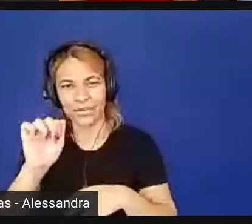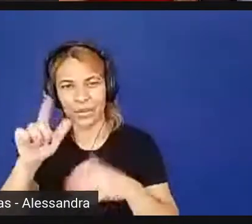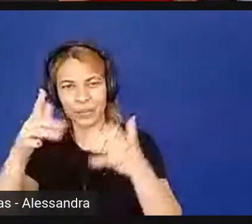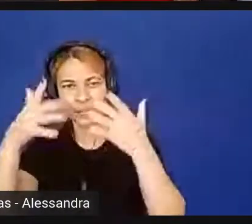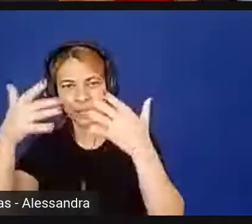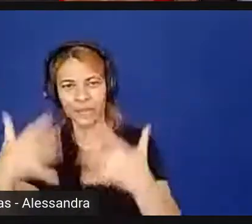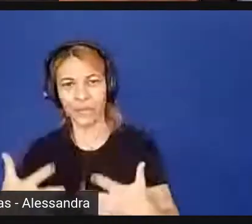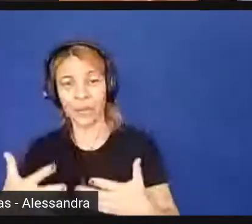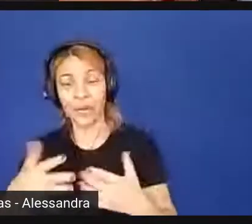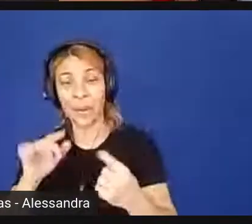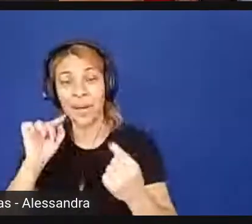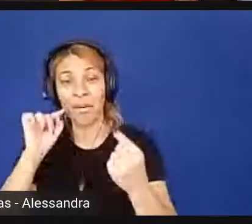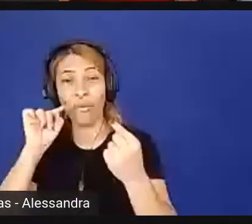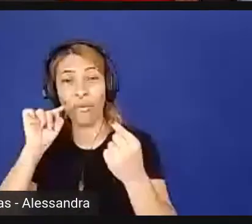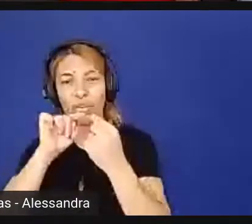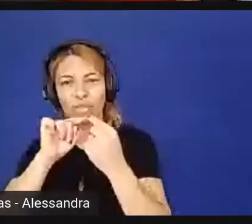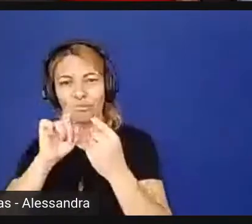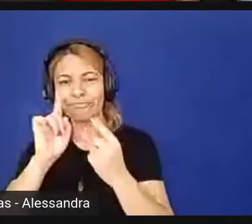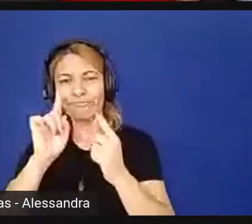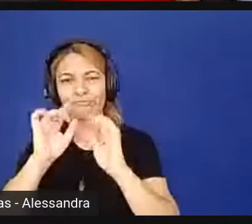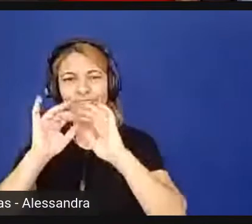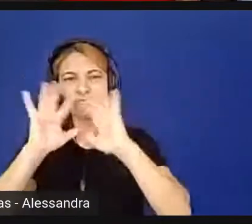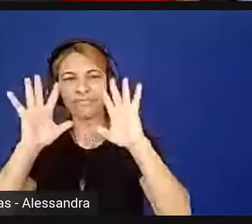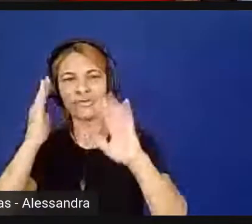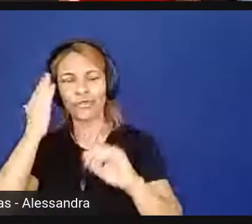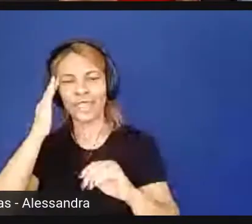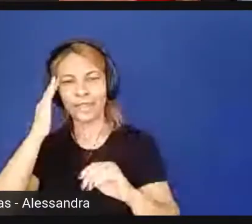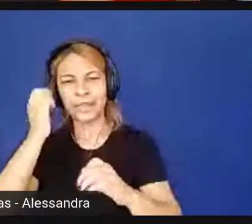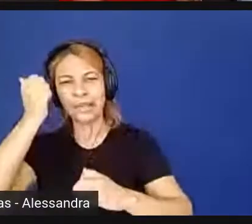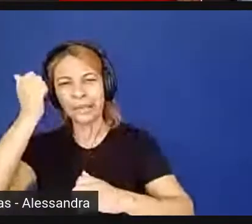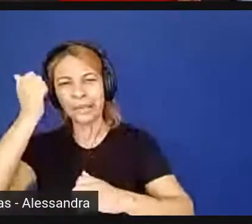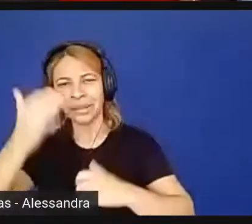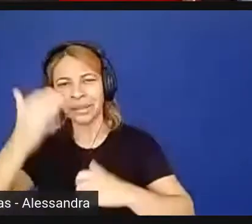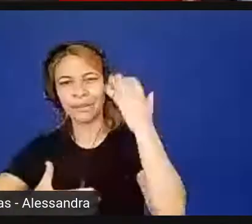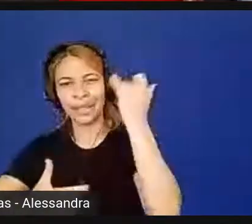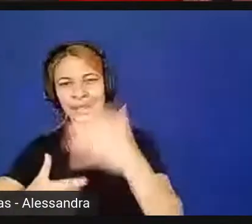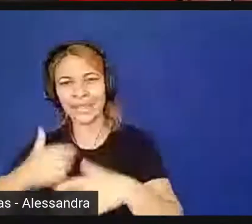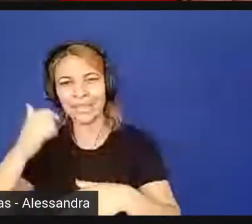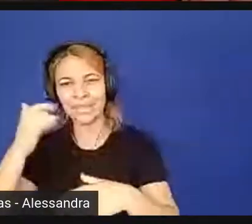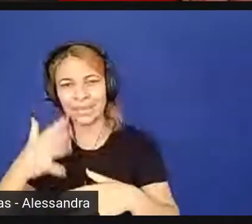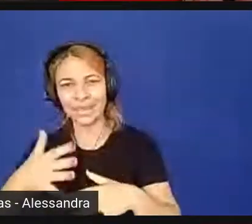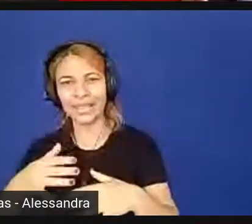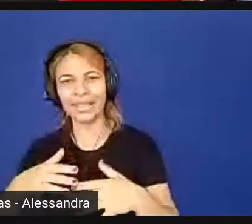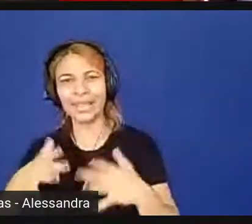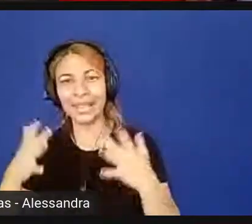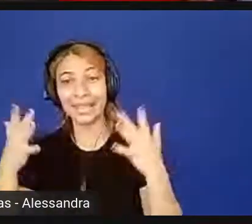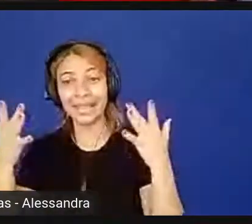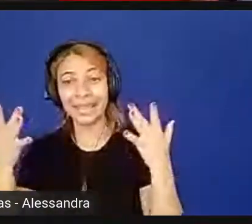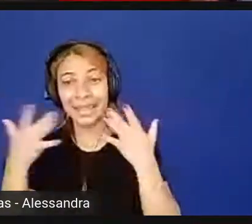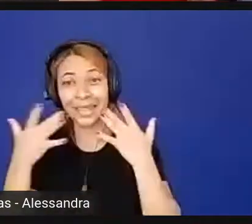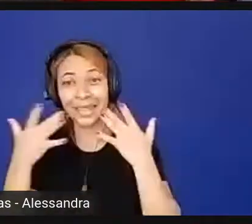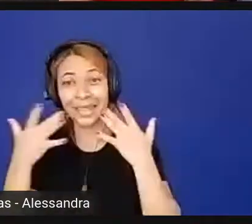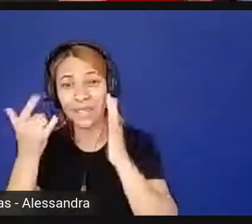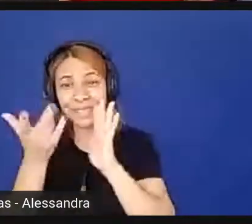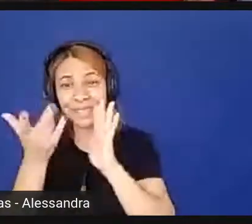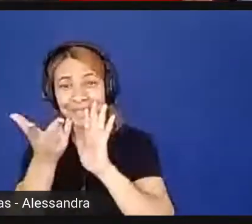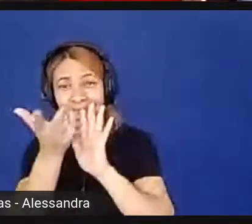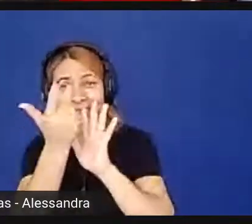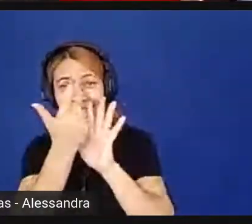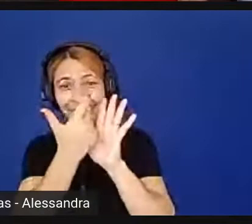óbvio, ele precisa ser dito, e às vezes ele precisa ser até normatizado, precisa ser desenhado num quadro para